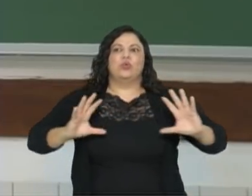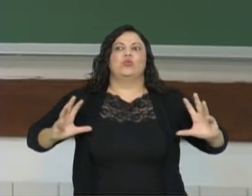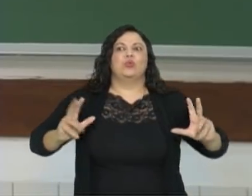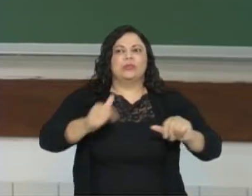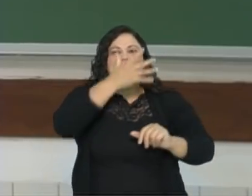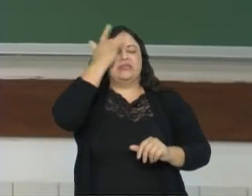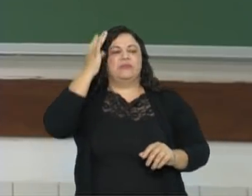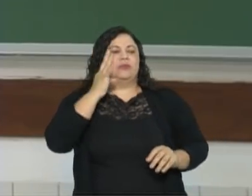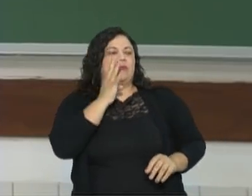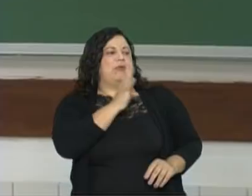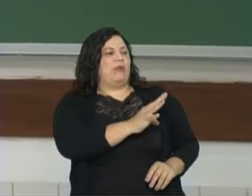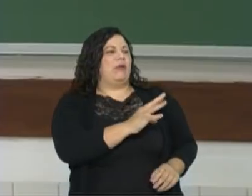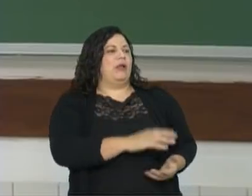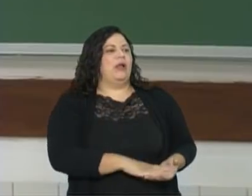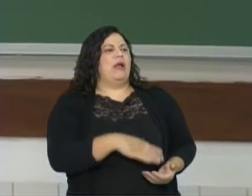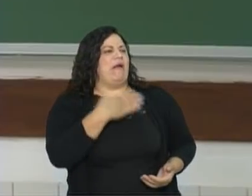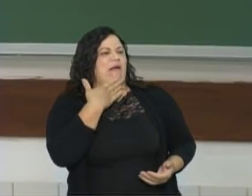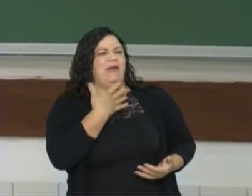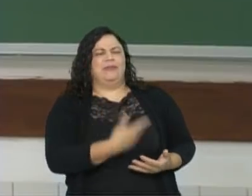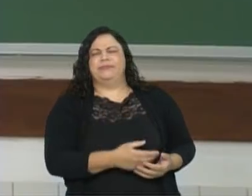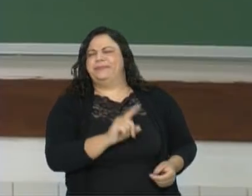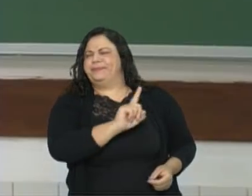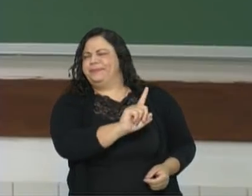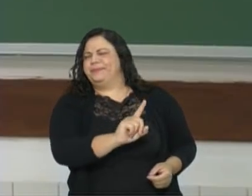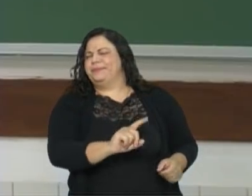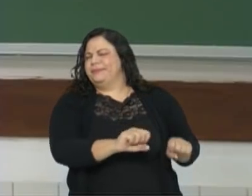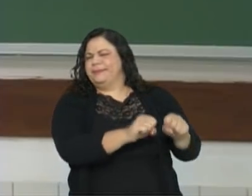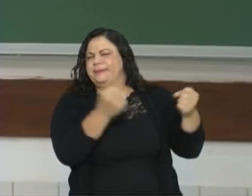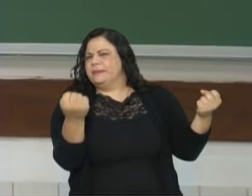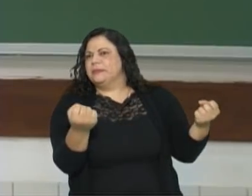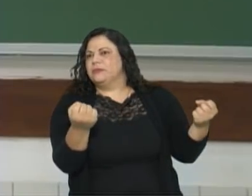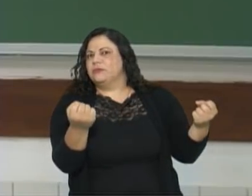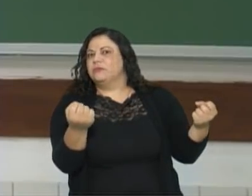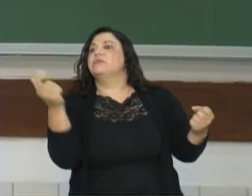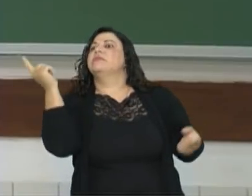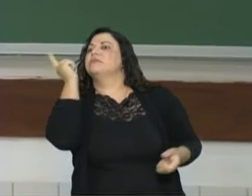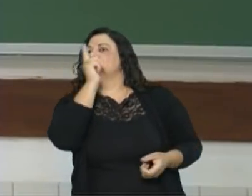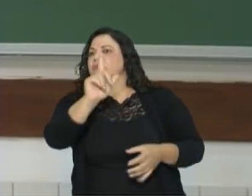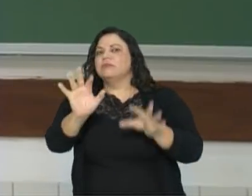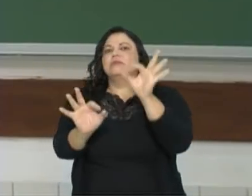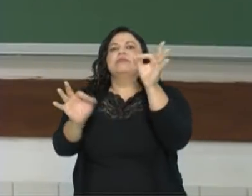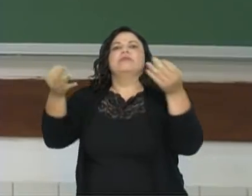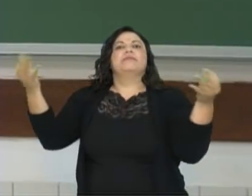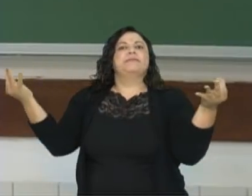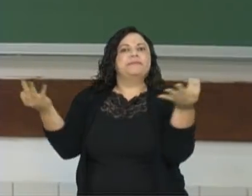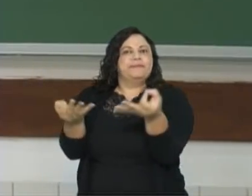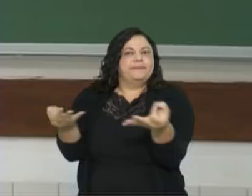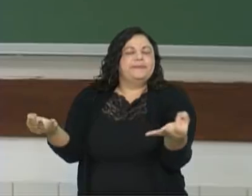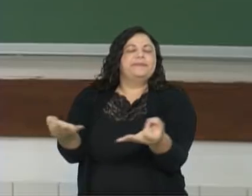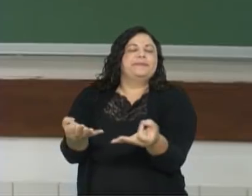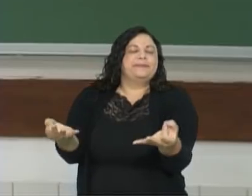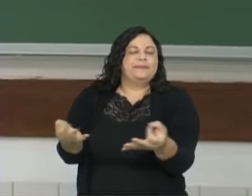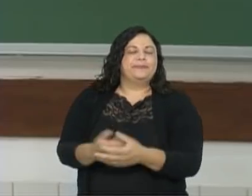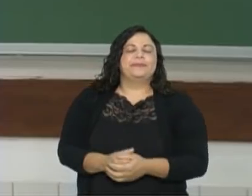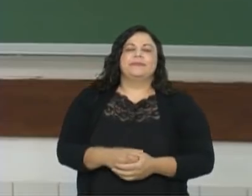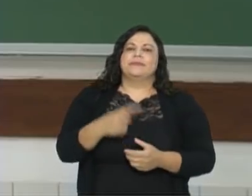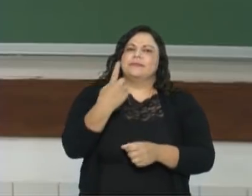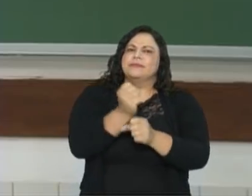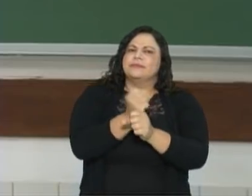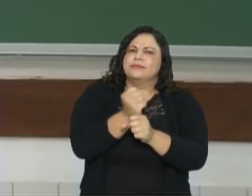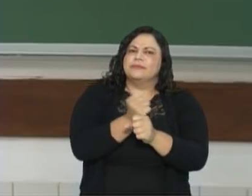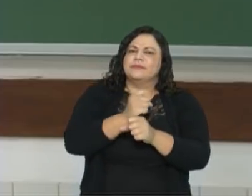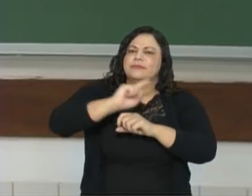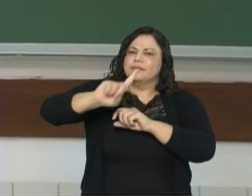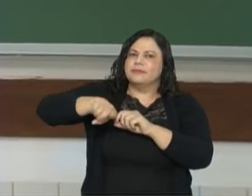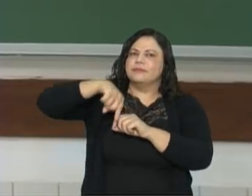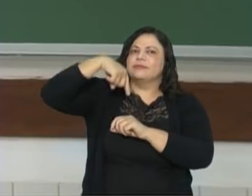mesmo traçado que ele fez. Maravilhoso isso, né? Inclusive, 100 anos depois, na década de 1980, tentaram fazer